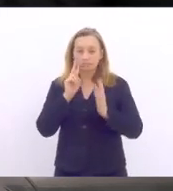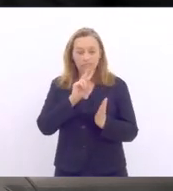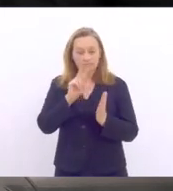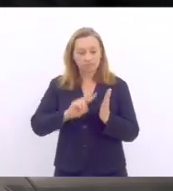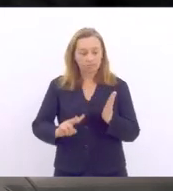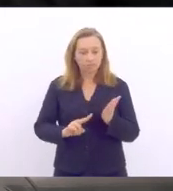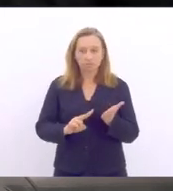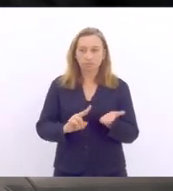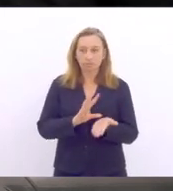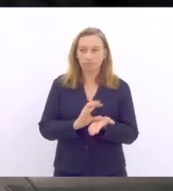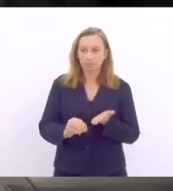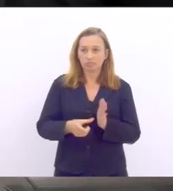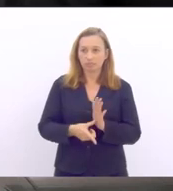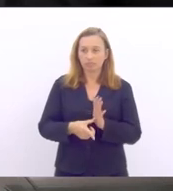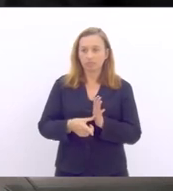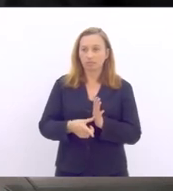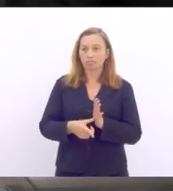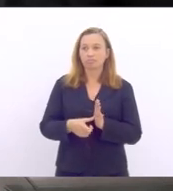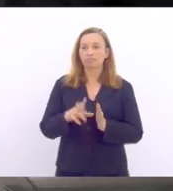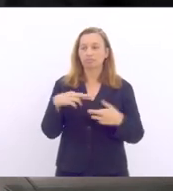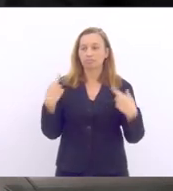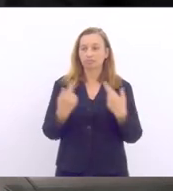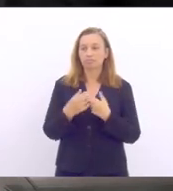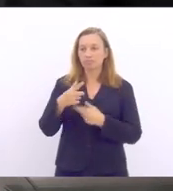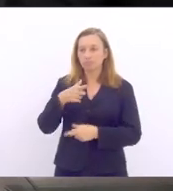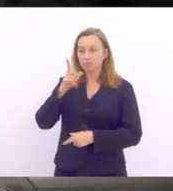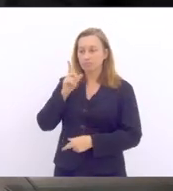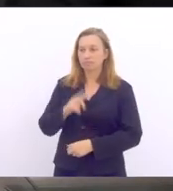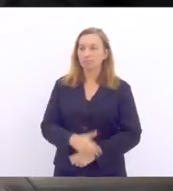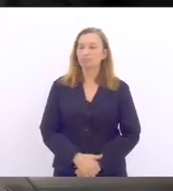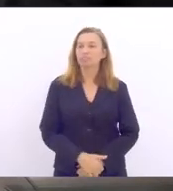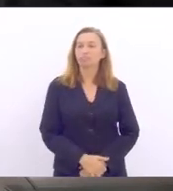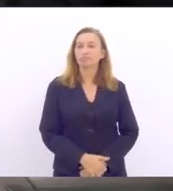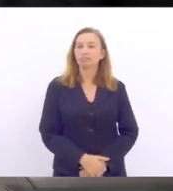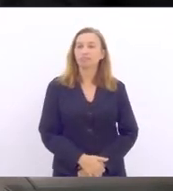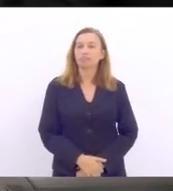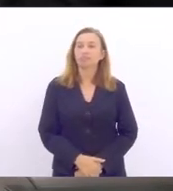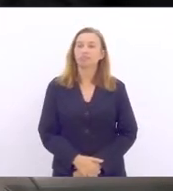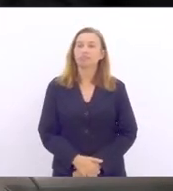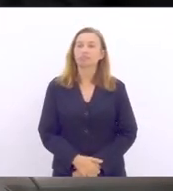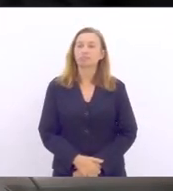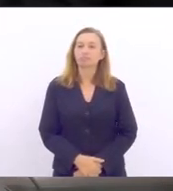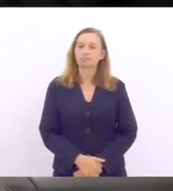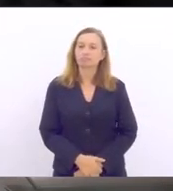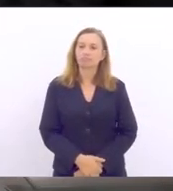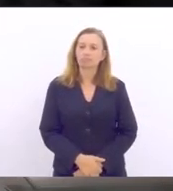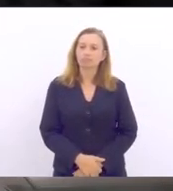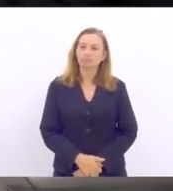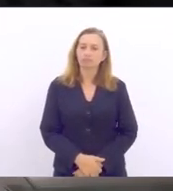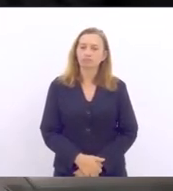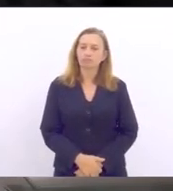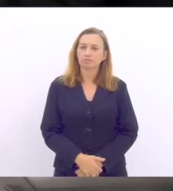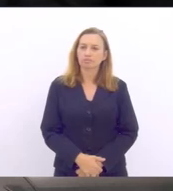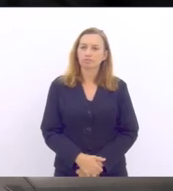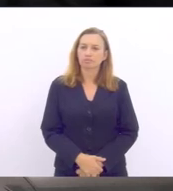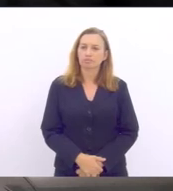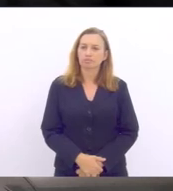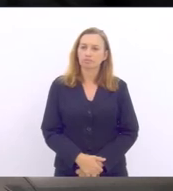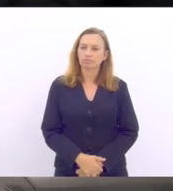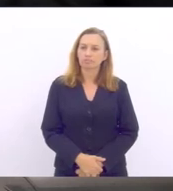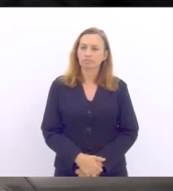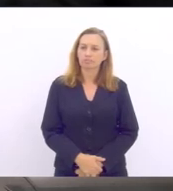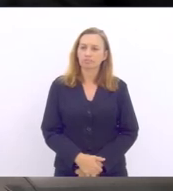Pelo dissenso, na democracia, é o voto que resolve. Assim é. Também temos os tribunais, por isso a nossa